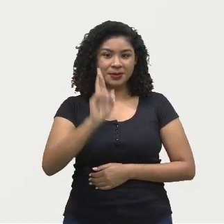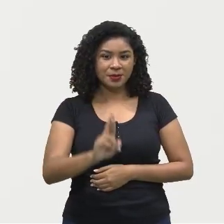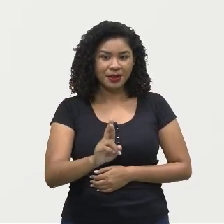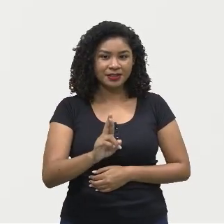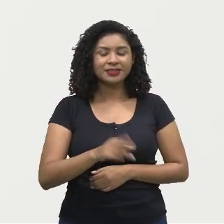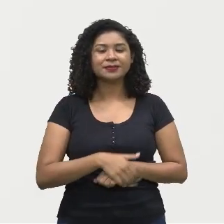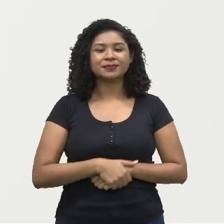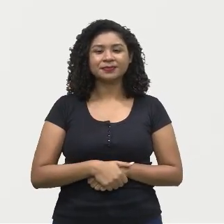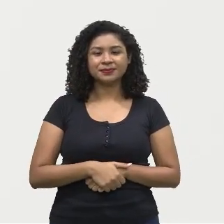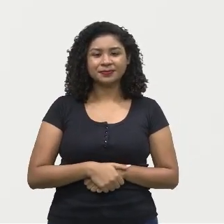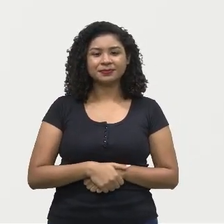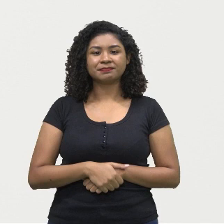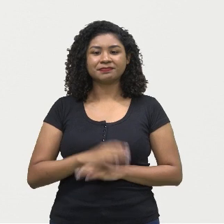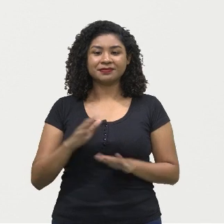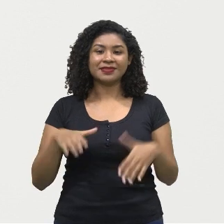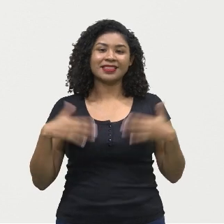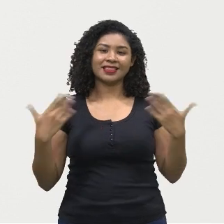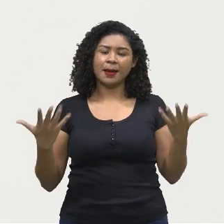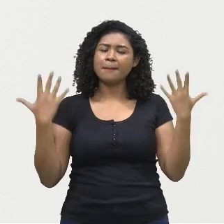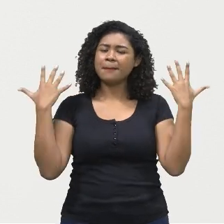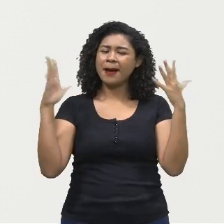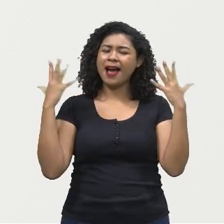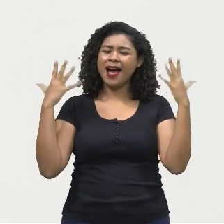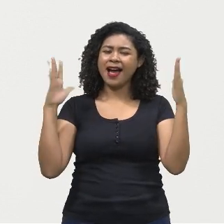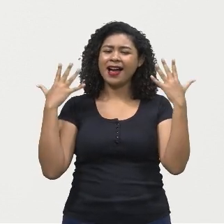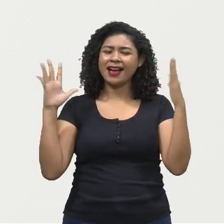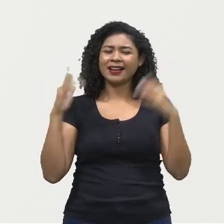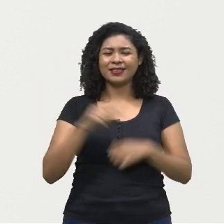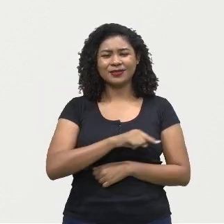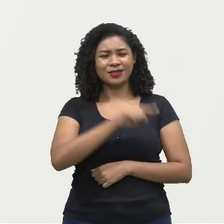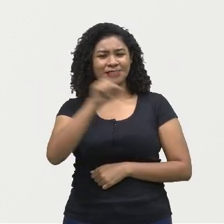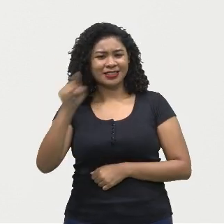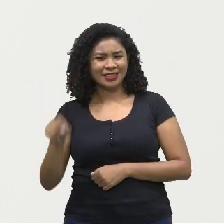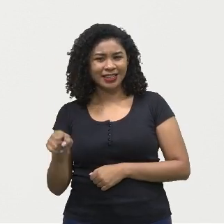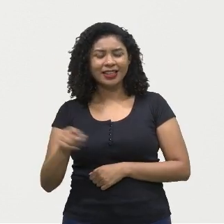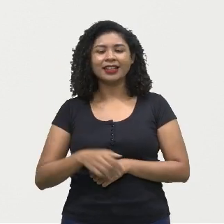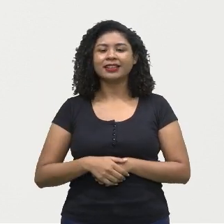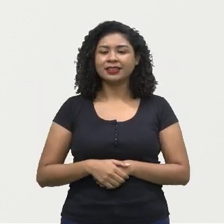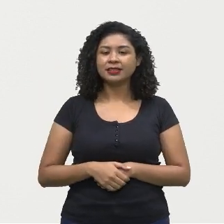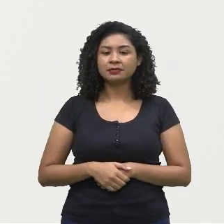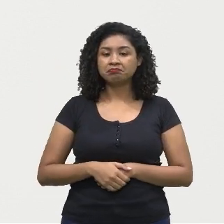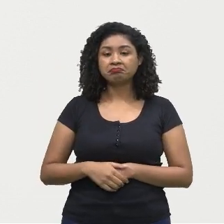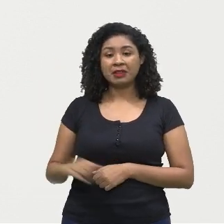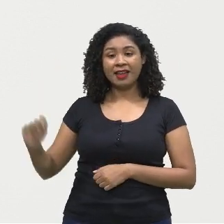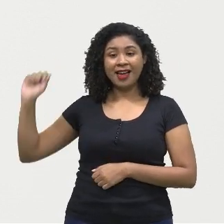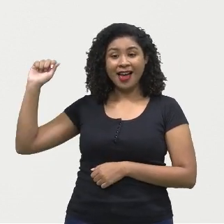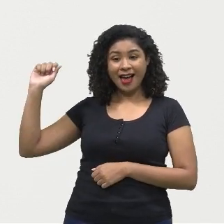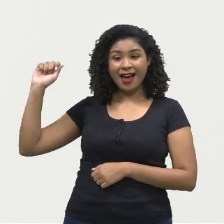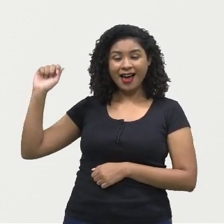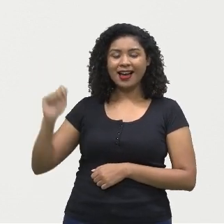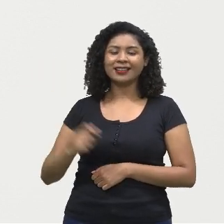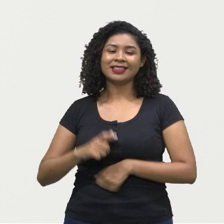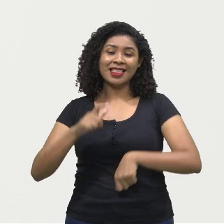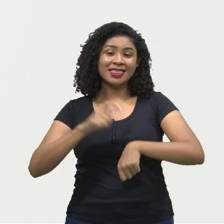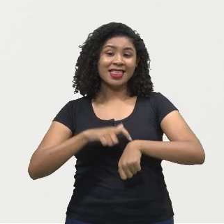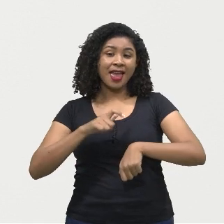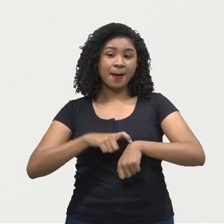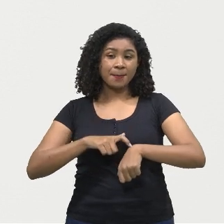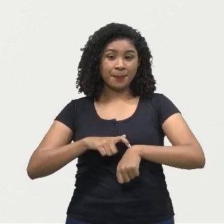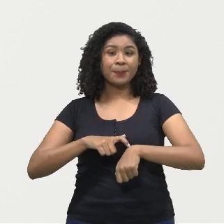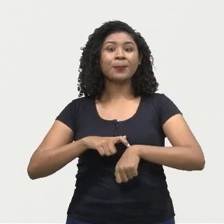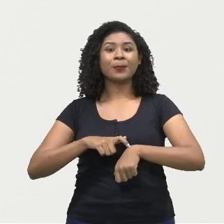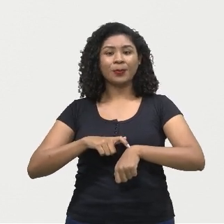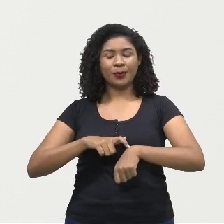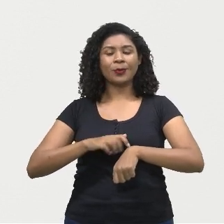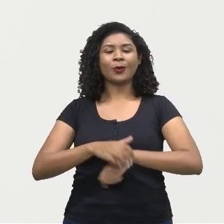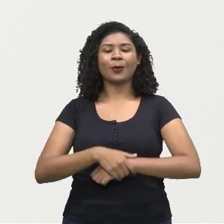Muito bem. Então, parabéns aos meus queridos. Letra A. Muito bem. Tempo, a relação